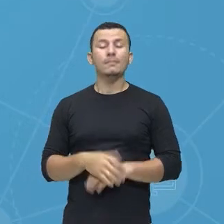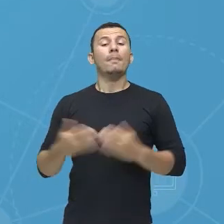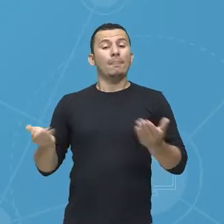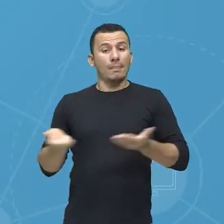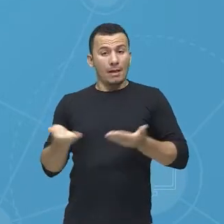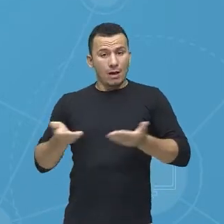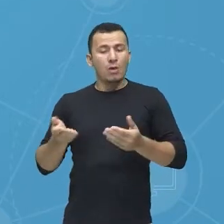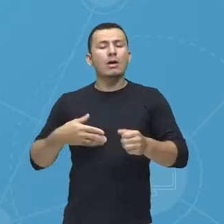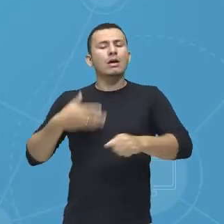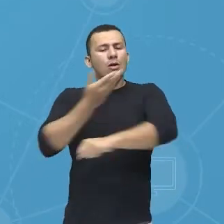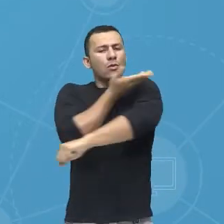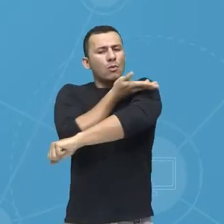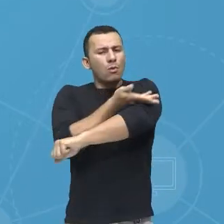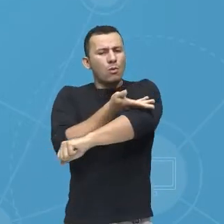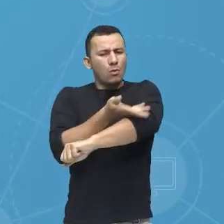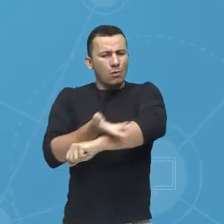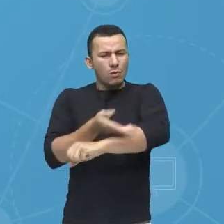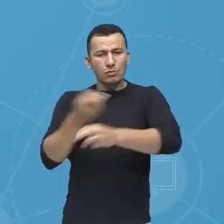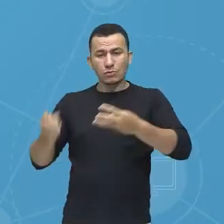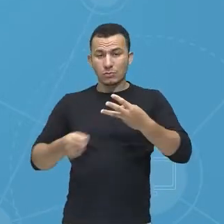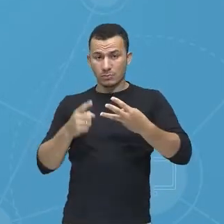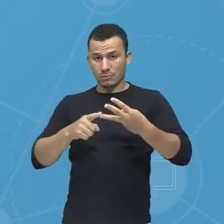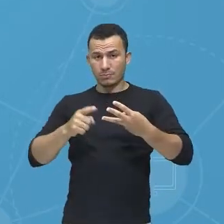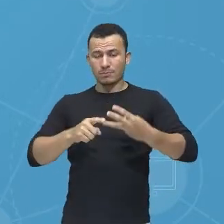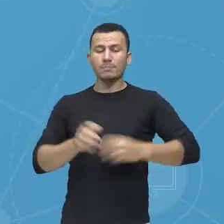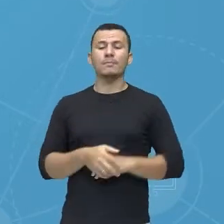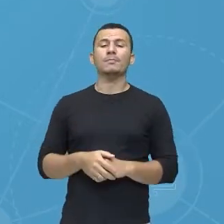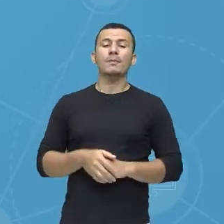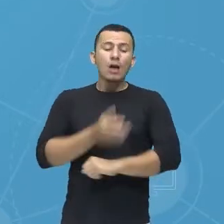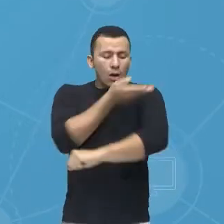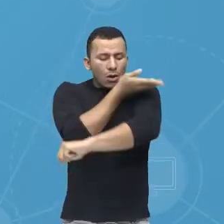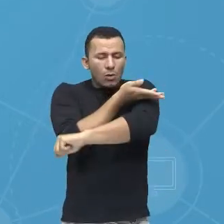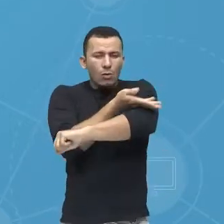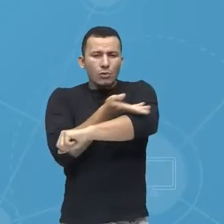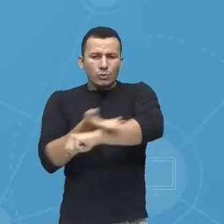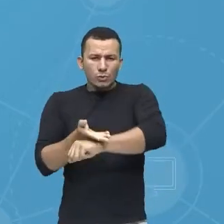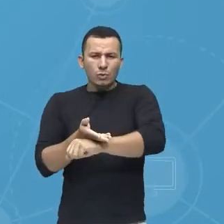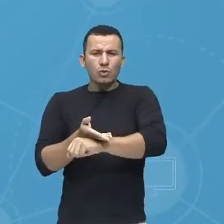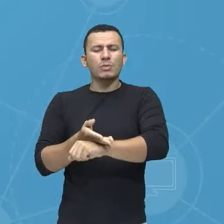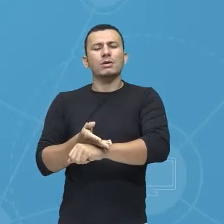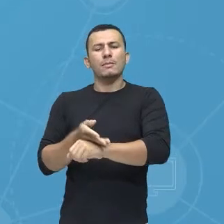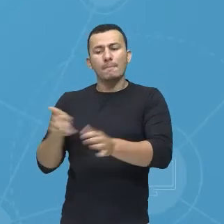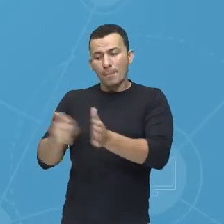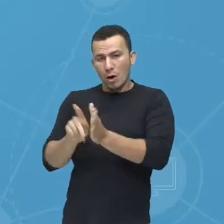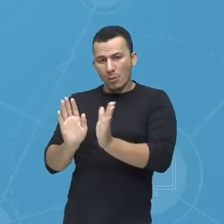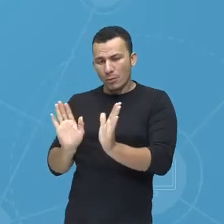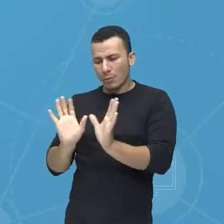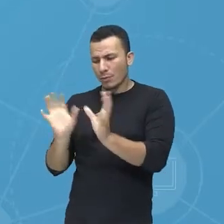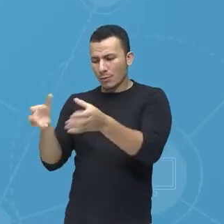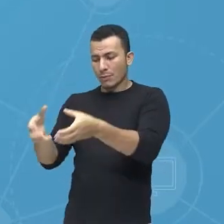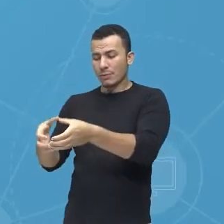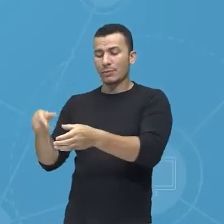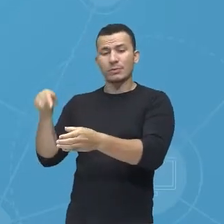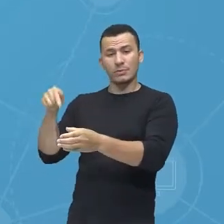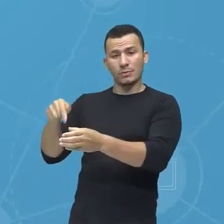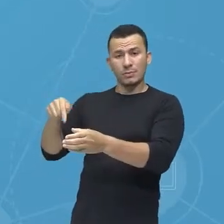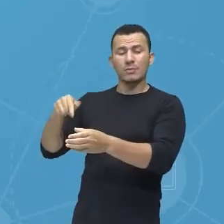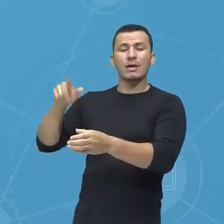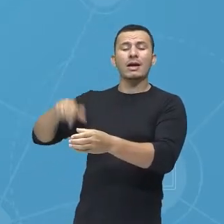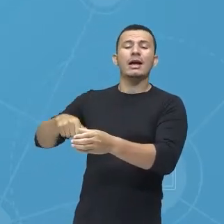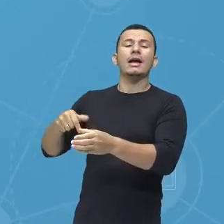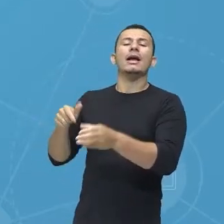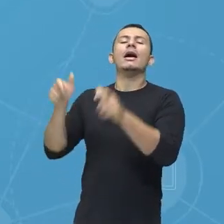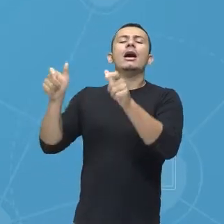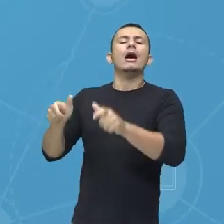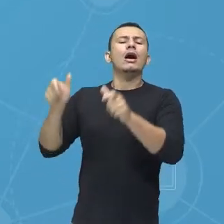os costumes. Muitas vezes os costumes de um povo, eles se dão pela região